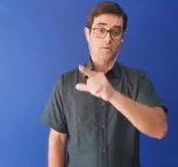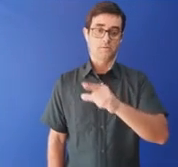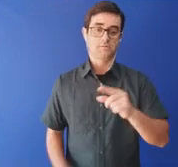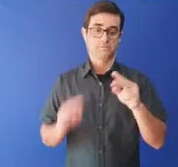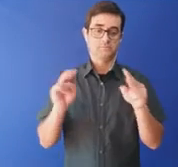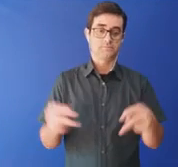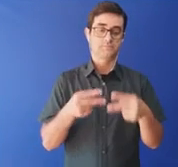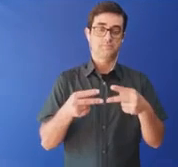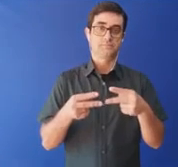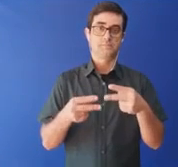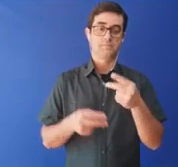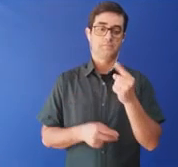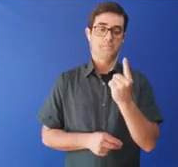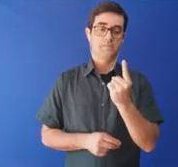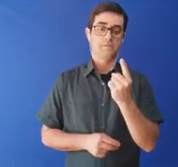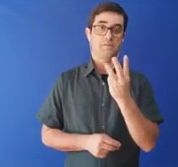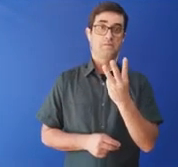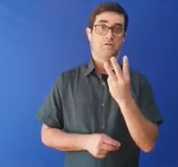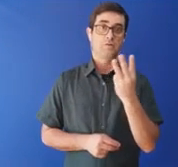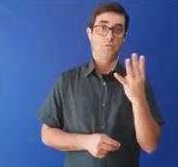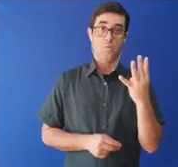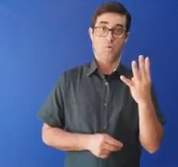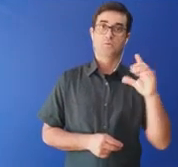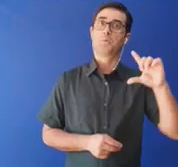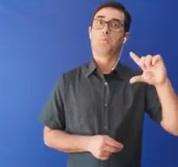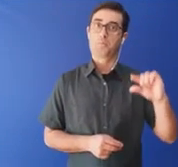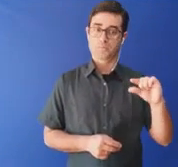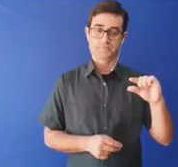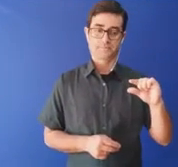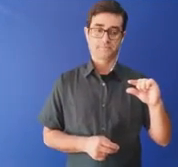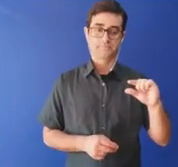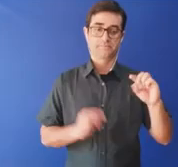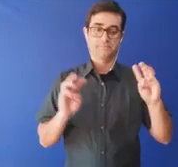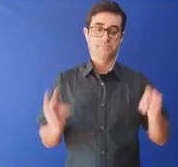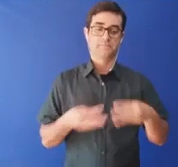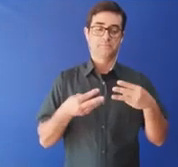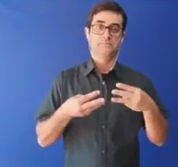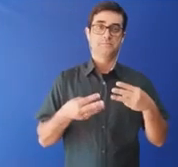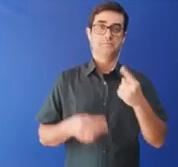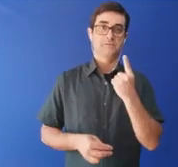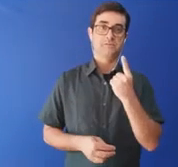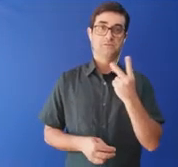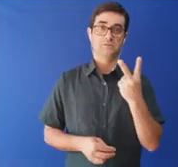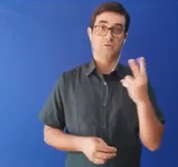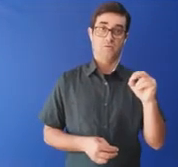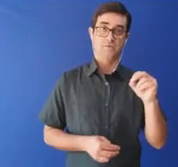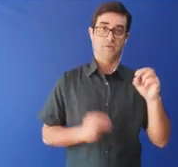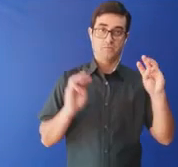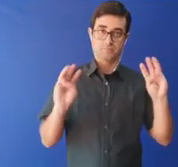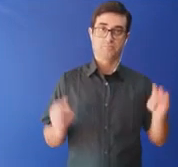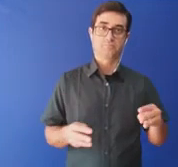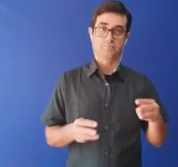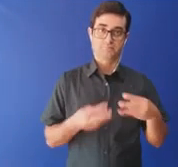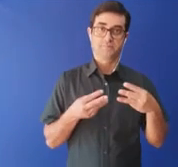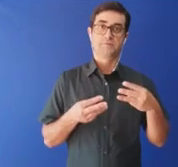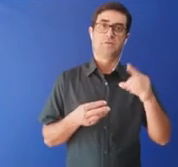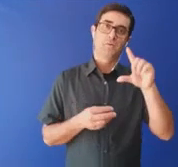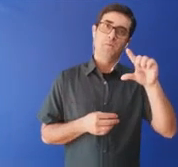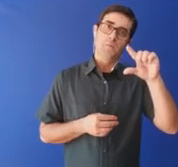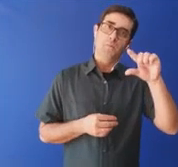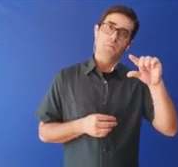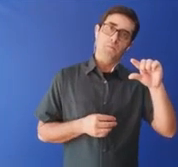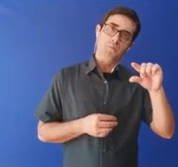dupla, 134. Olha como já diminuiu 20 picômetros. E a tripla é 120. Então, vai